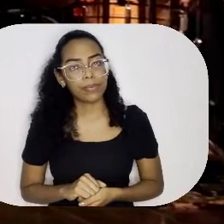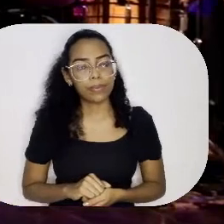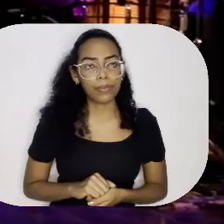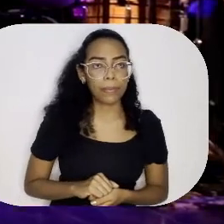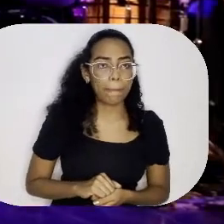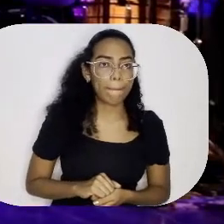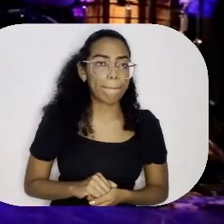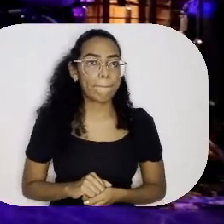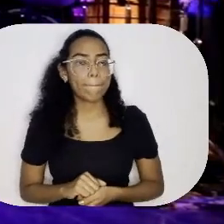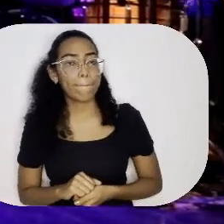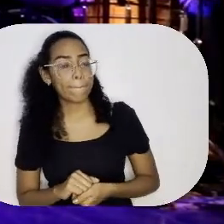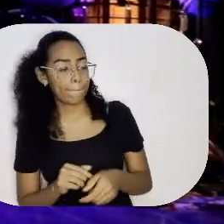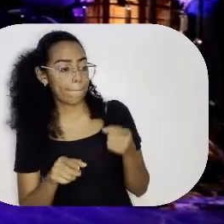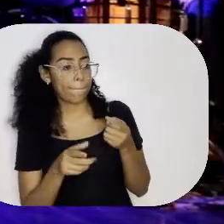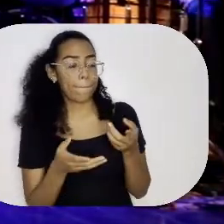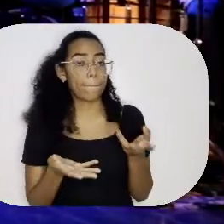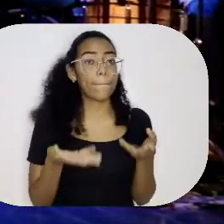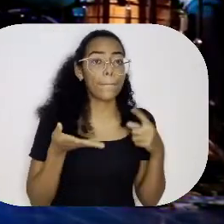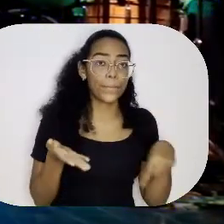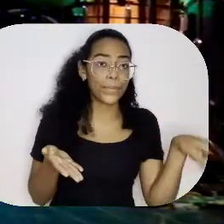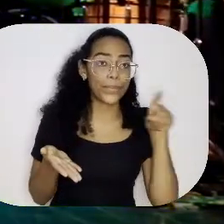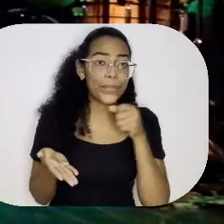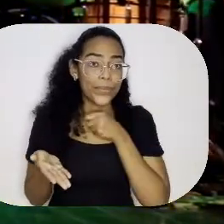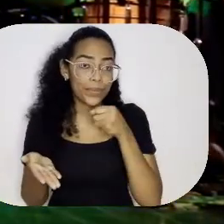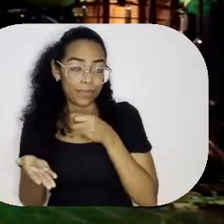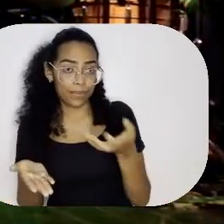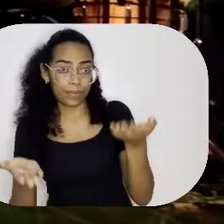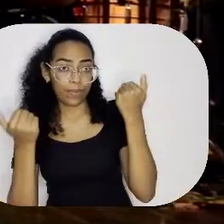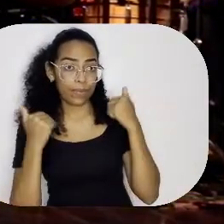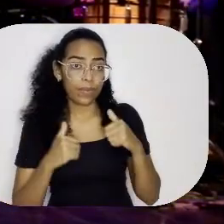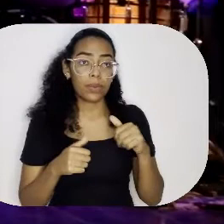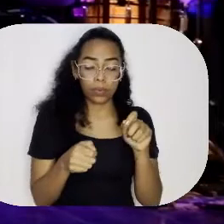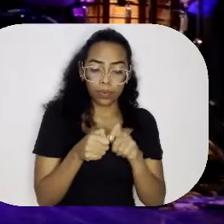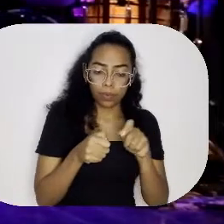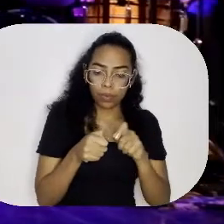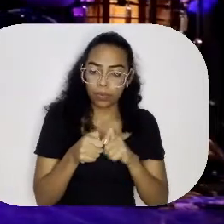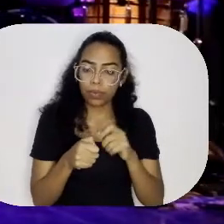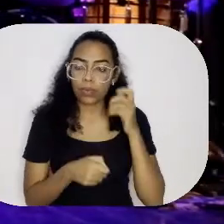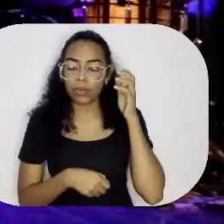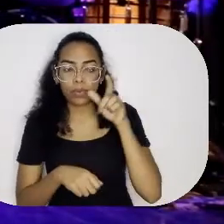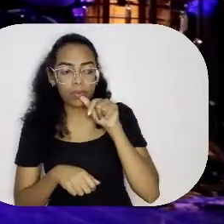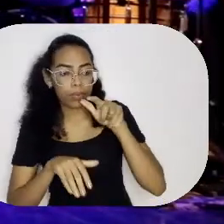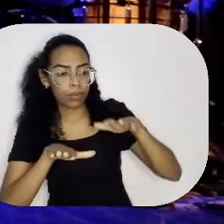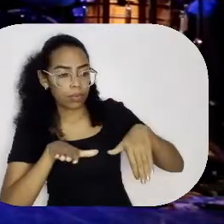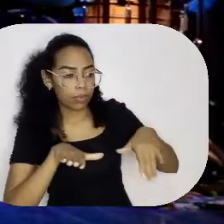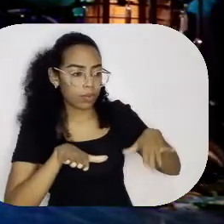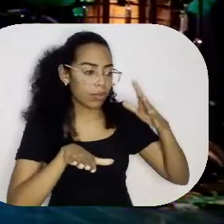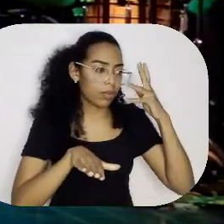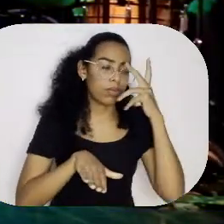e do coração. Quero ouvir vocês, tá? Bora lá, pessoal. Porque fiz do mar a